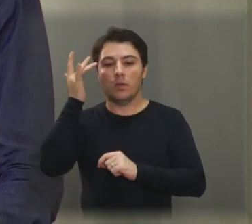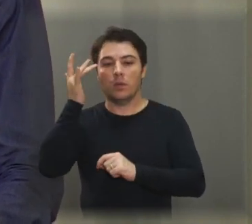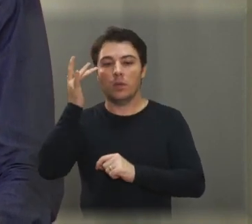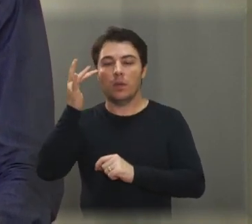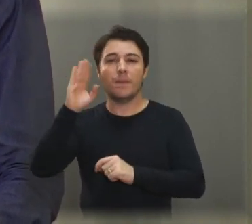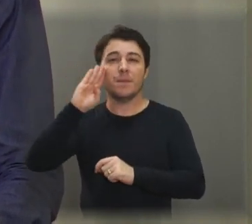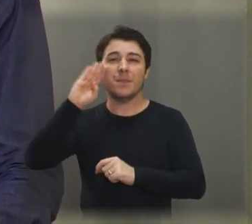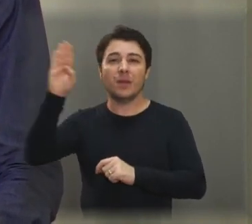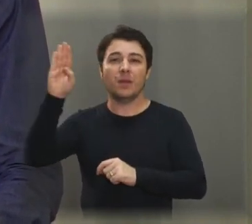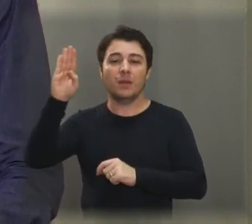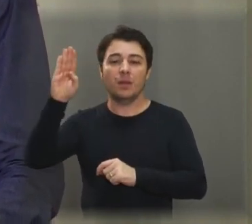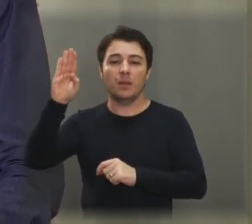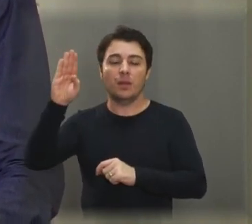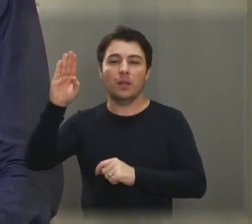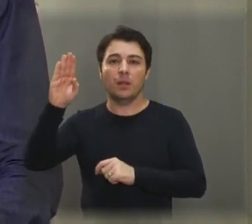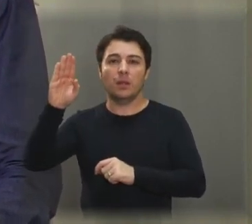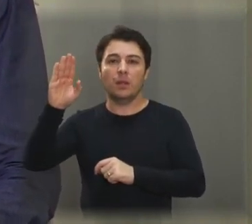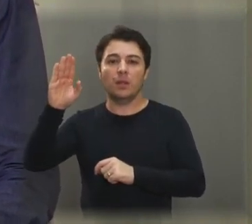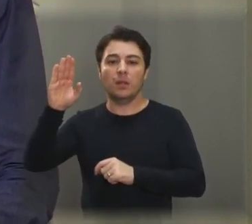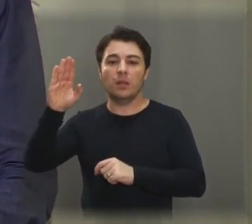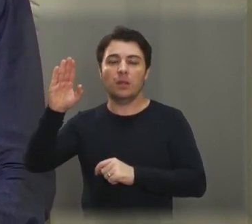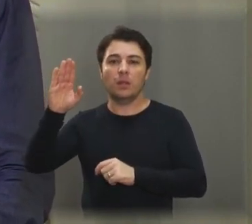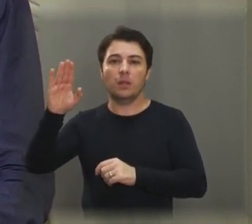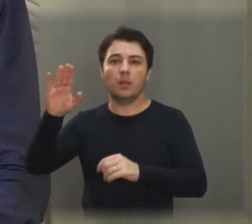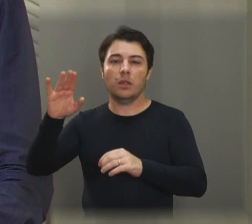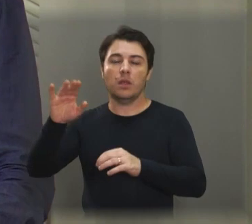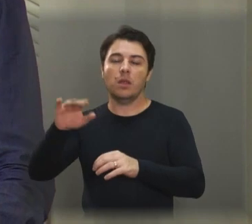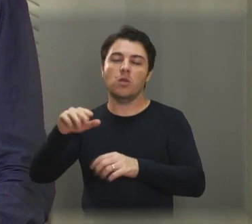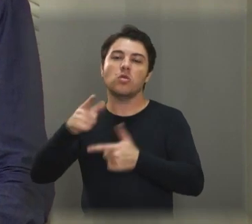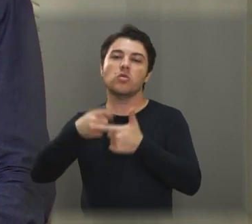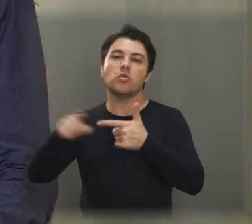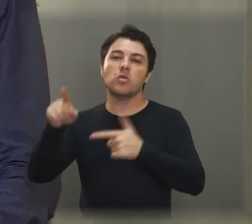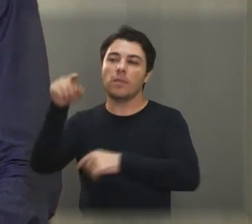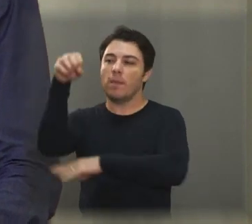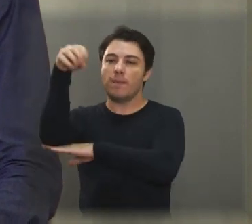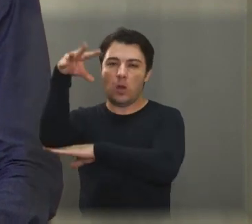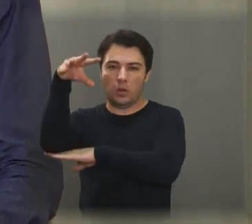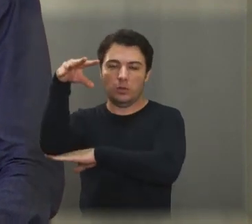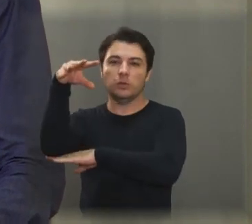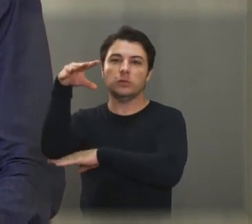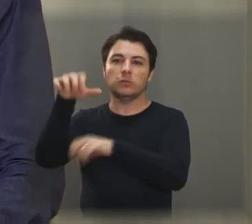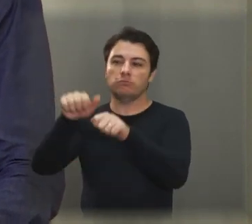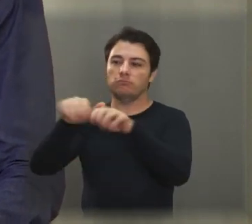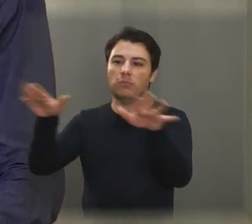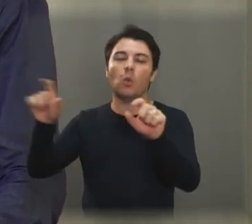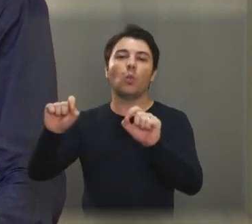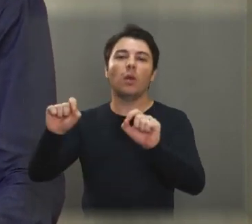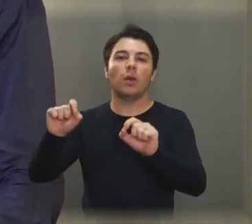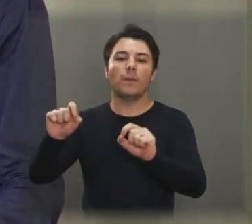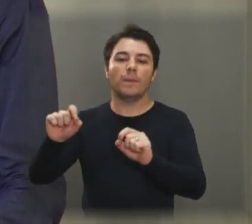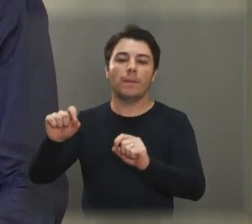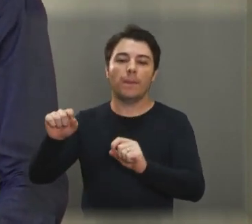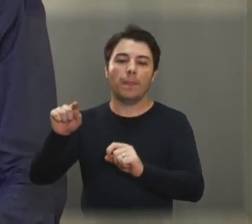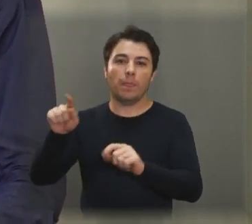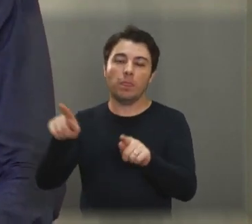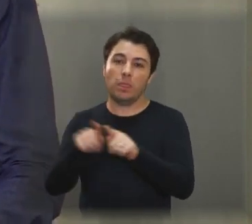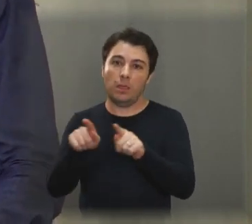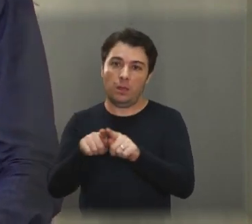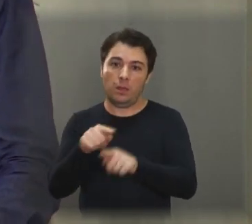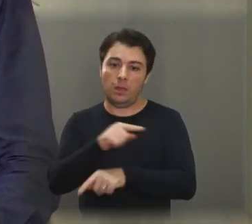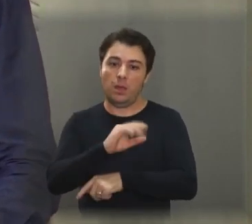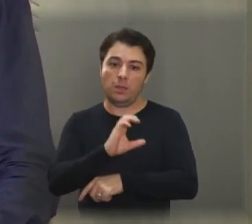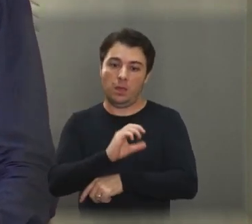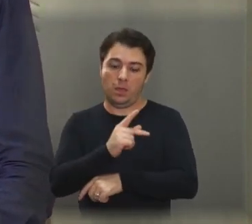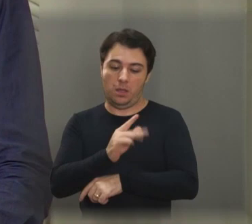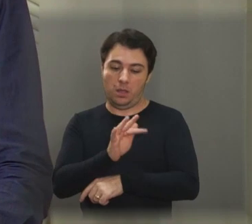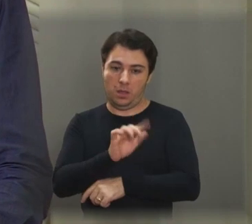os principais ocupantes de registro dos postes da resolução é justamente ao Executor